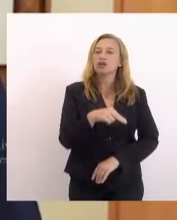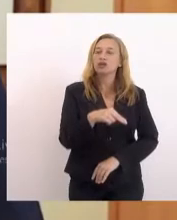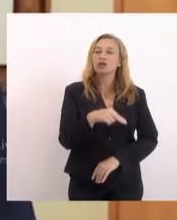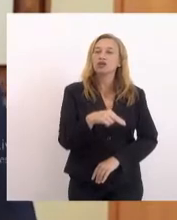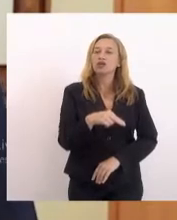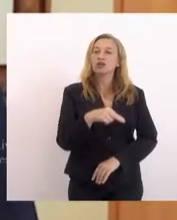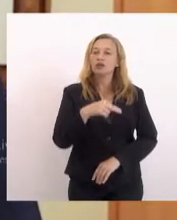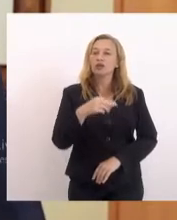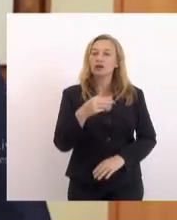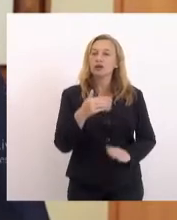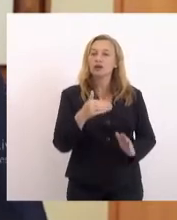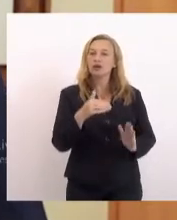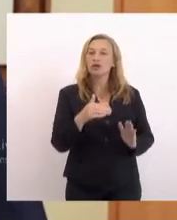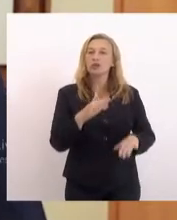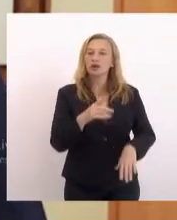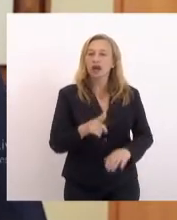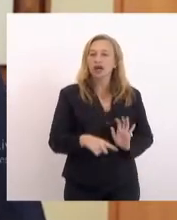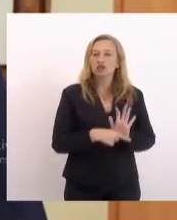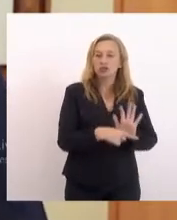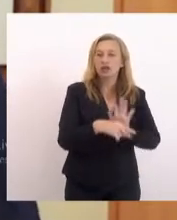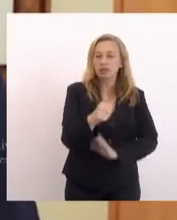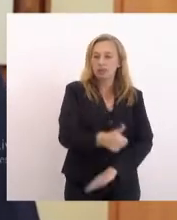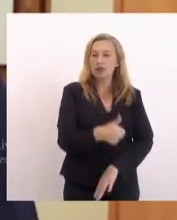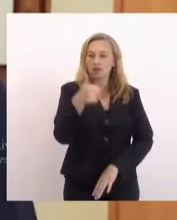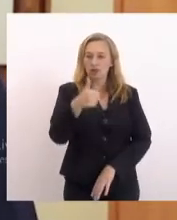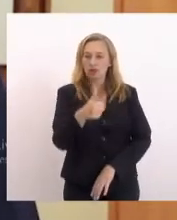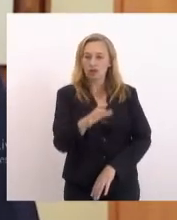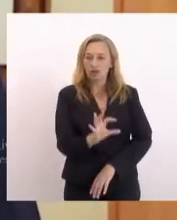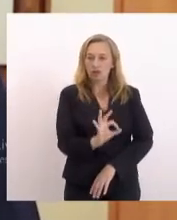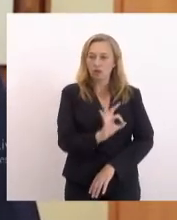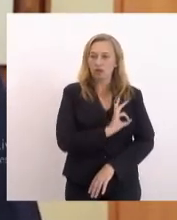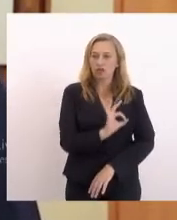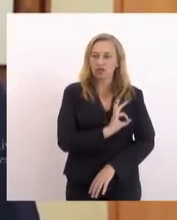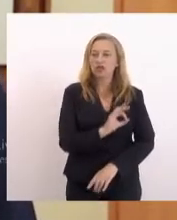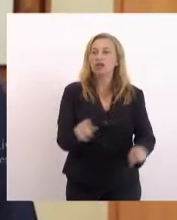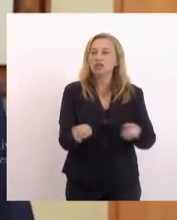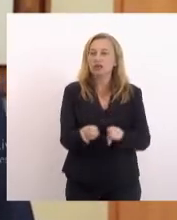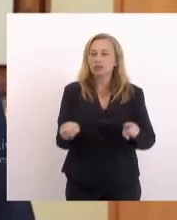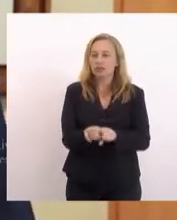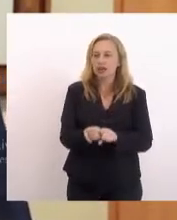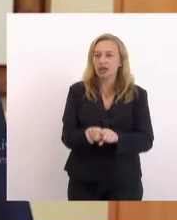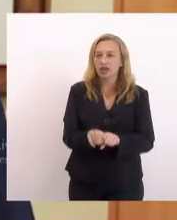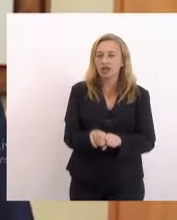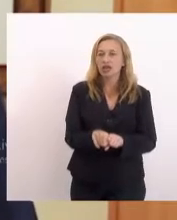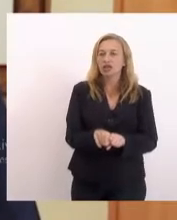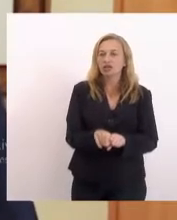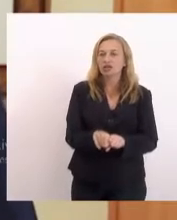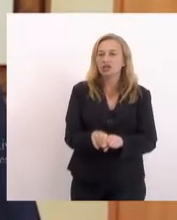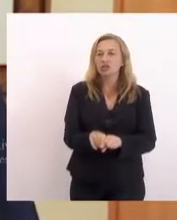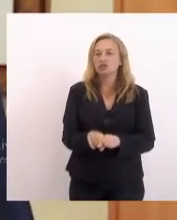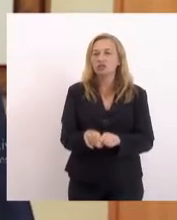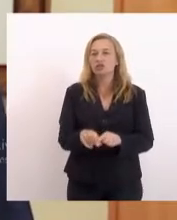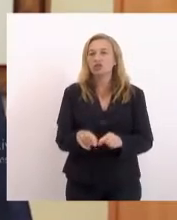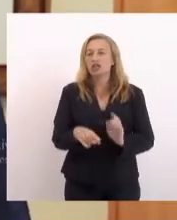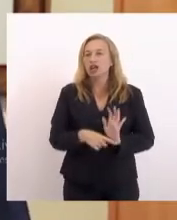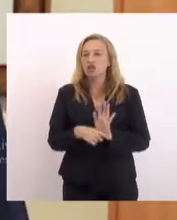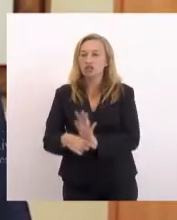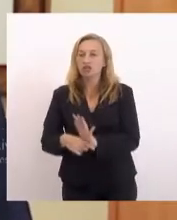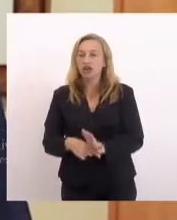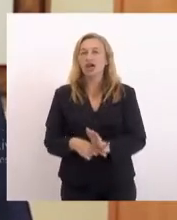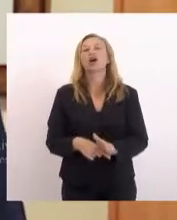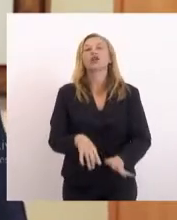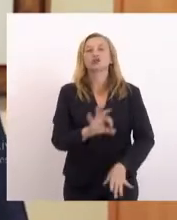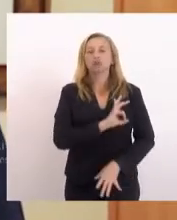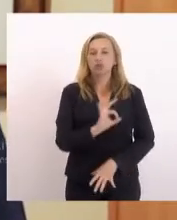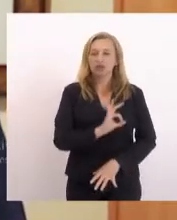lei mais autonomia à instituição. Também estamos atendendo aos anseios de nossos valorosos policiais, que aguardam há